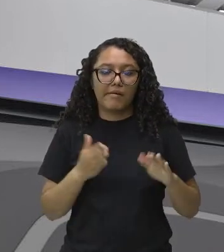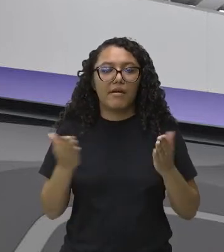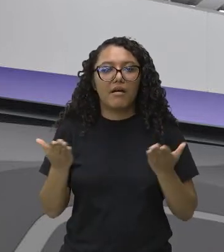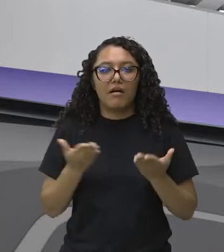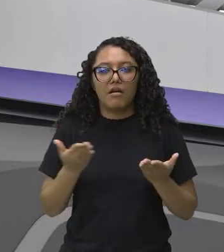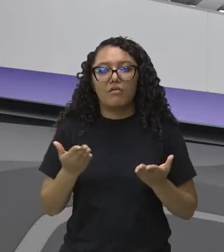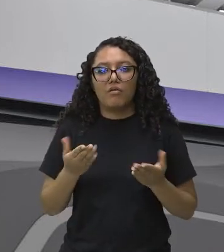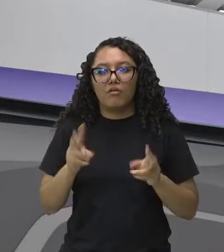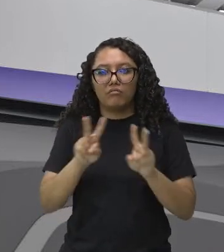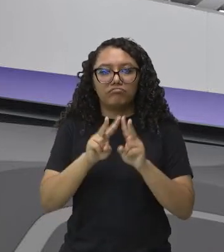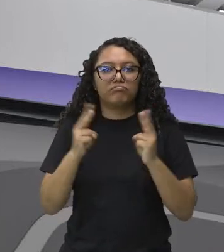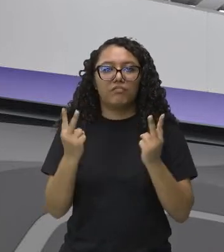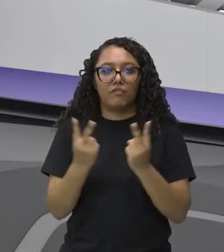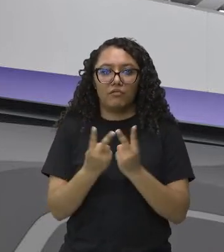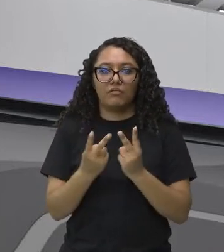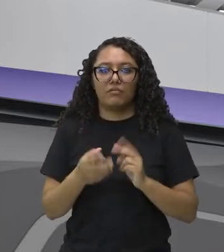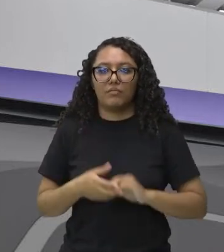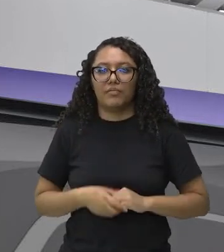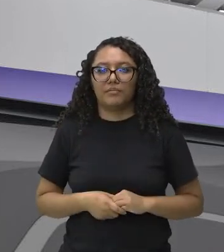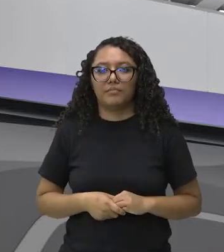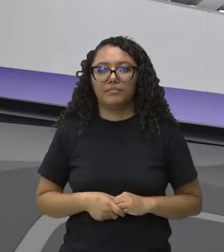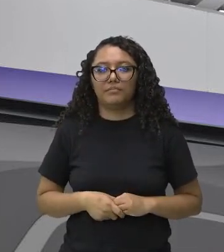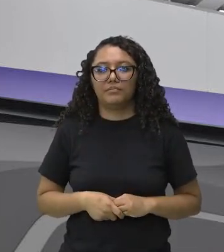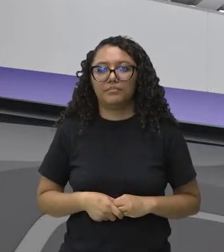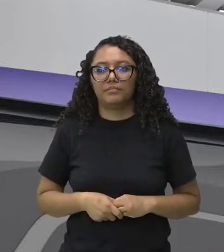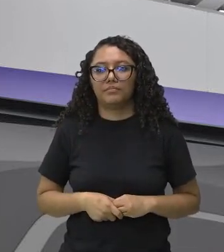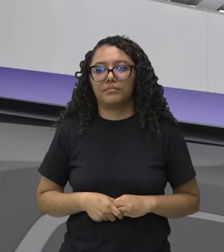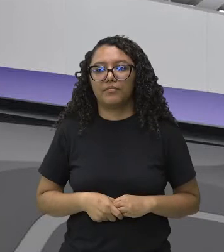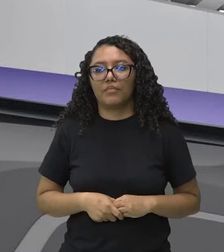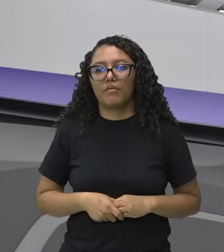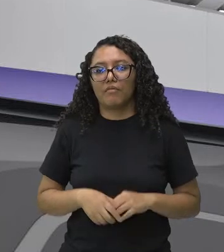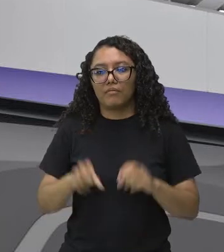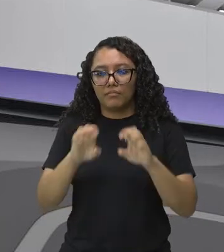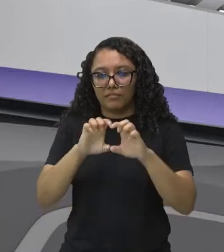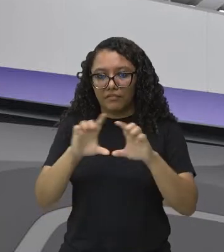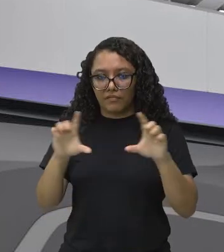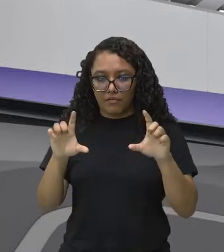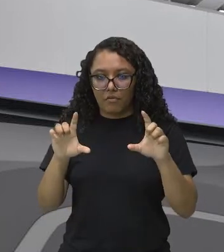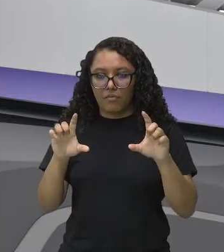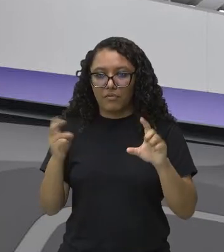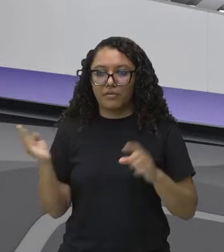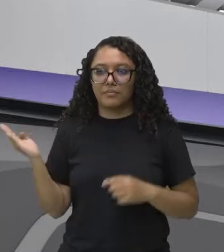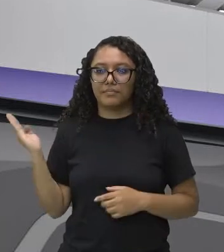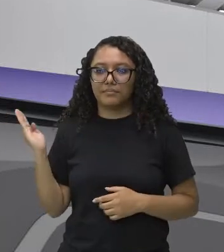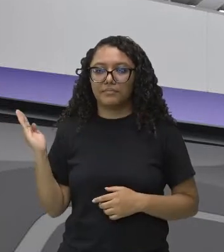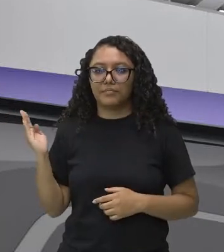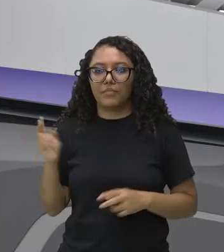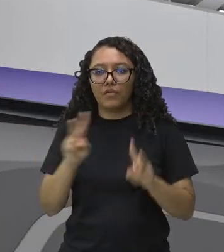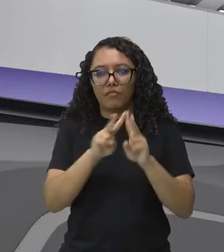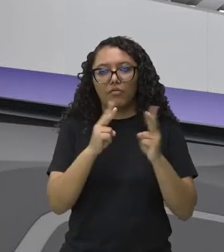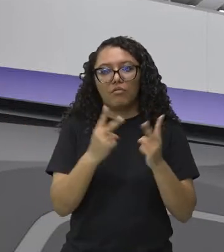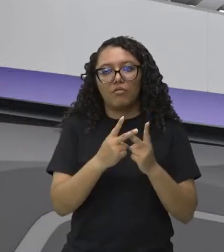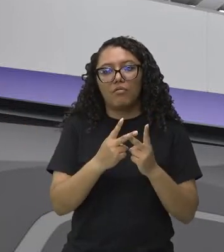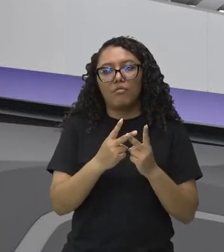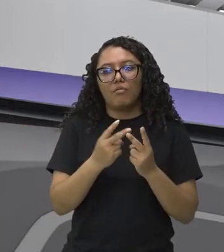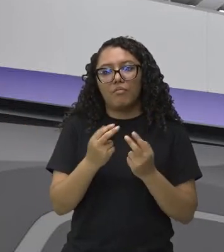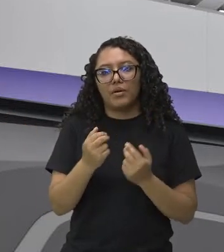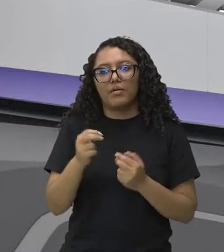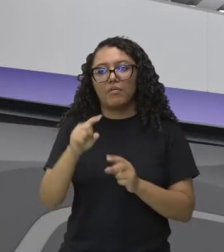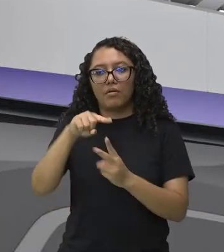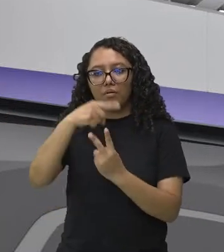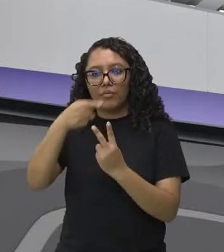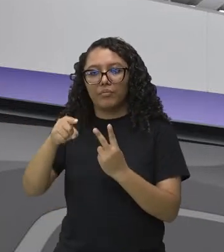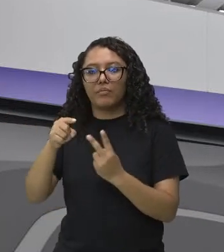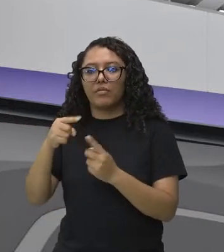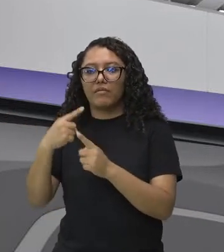volume aqui desse cilindro, né? Olha a nossa fórmula ali, ó. O volume é igual a π vezes o